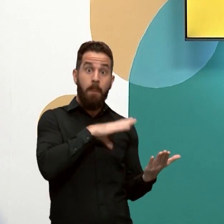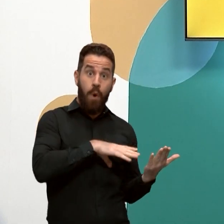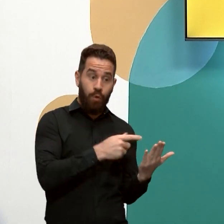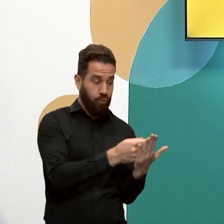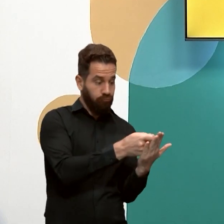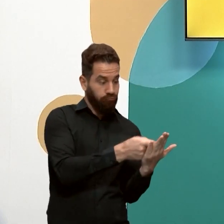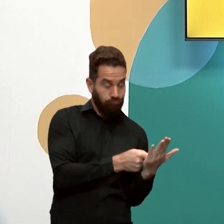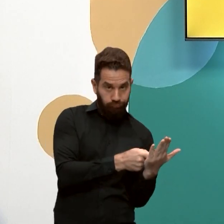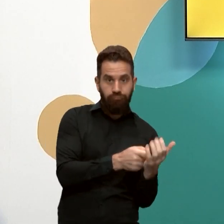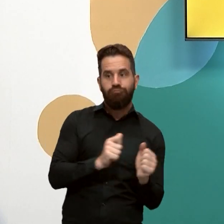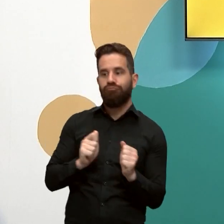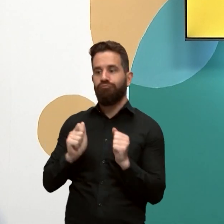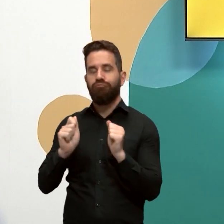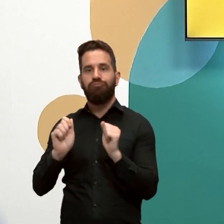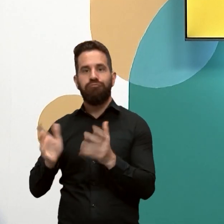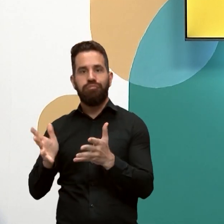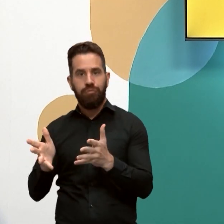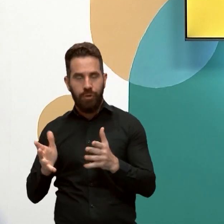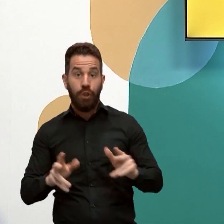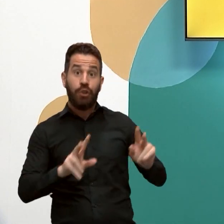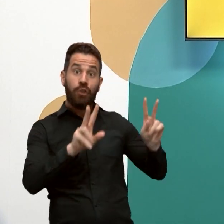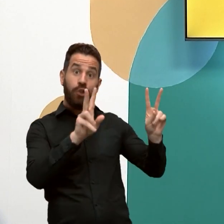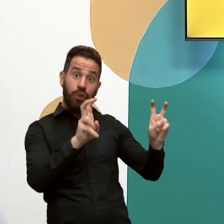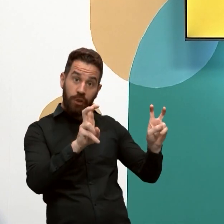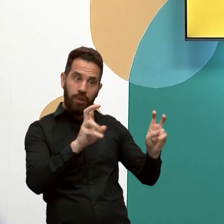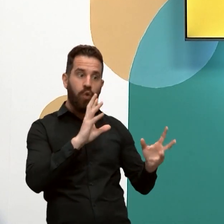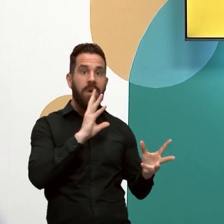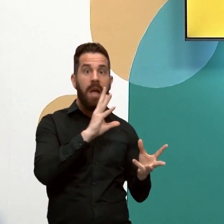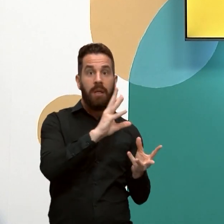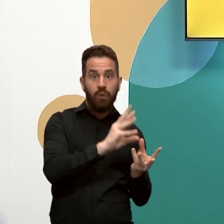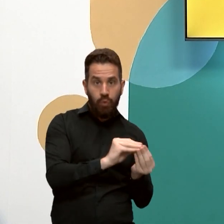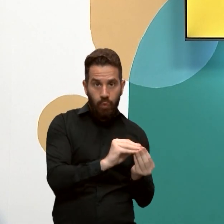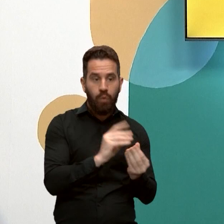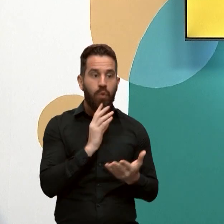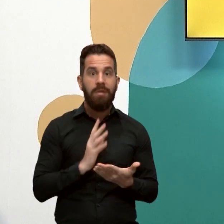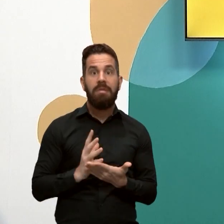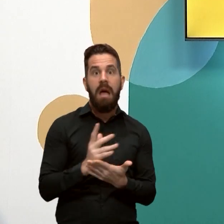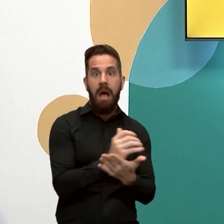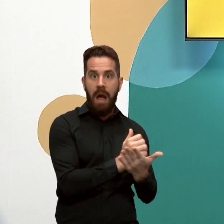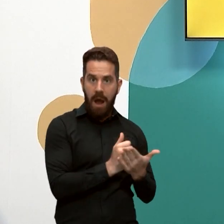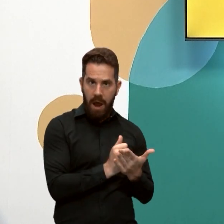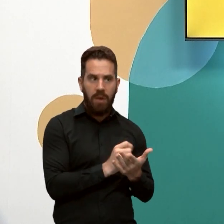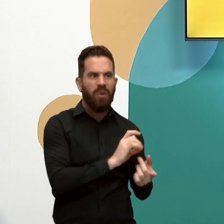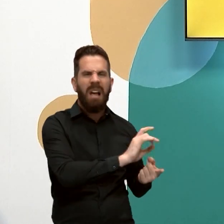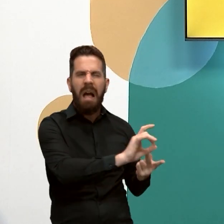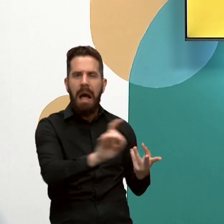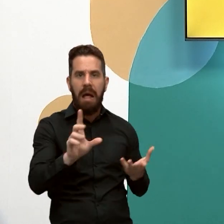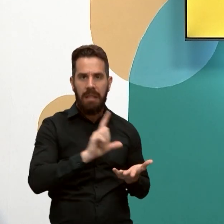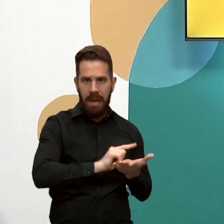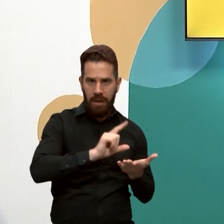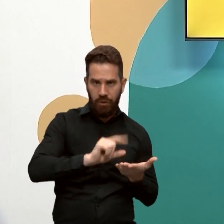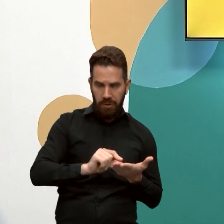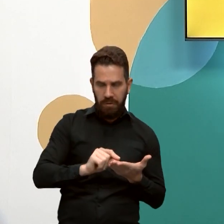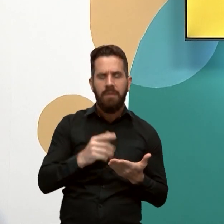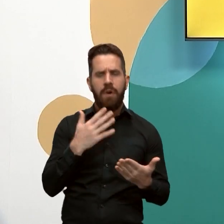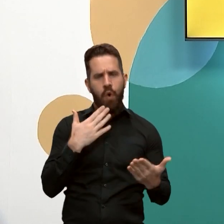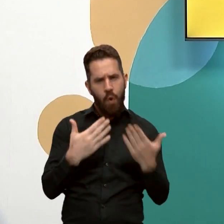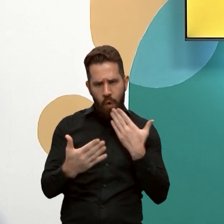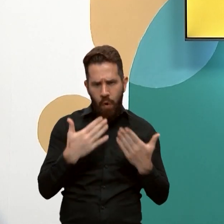Libras, do título, do resumo e dos dados desses artigos. Nós vamos conversar sobre essa